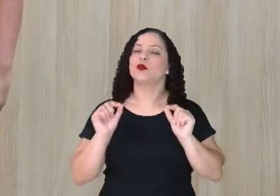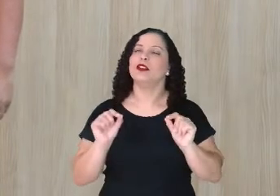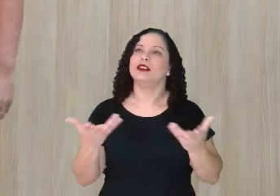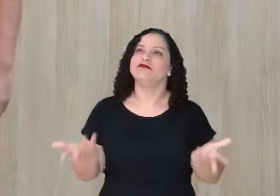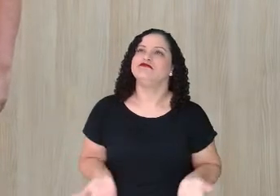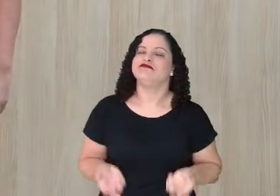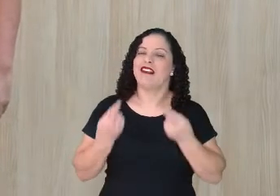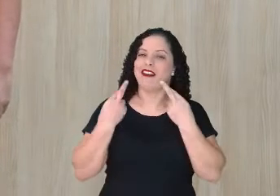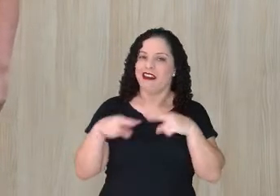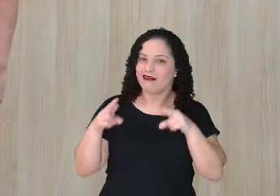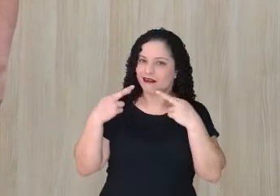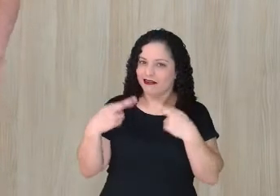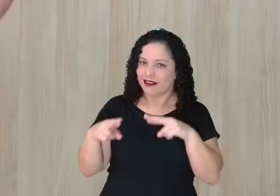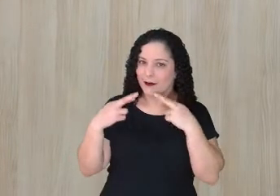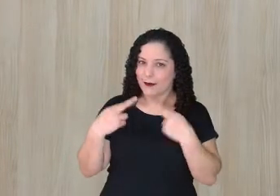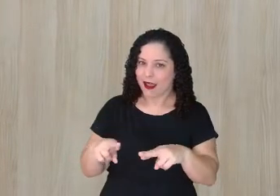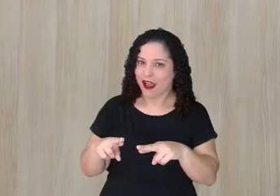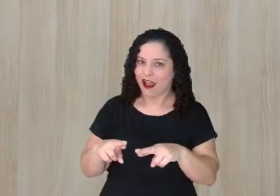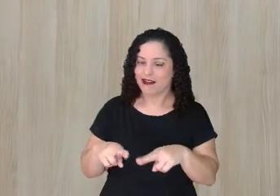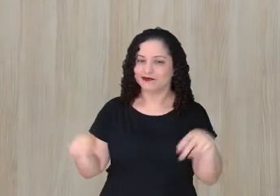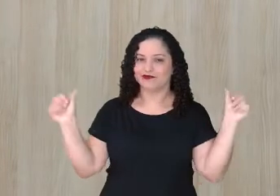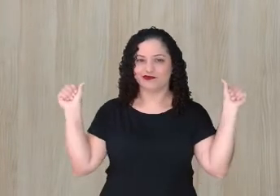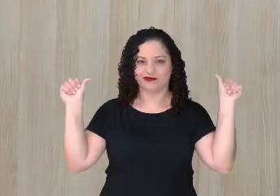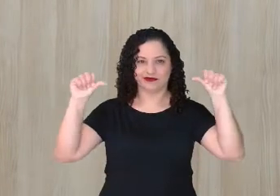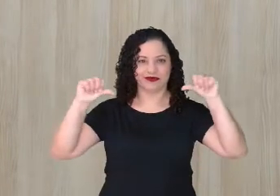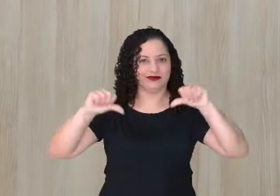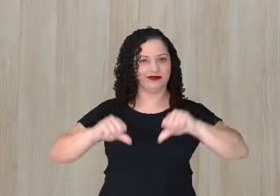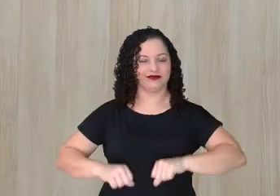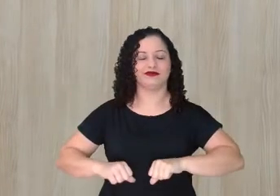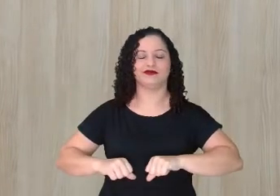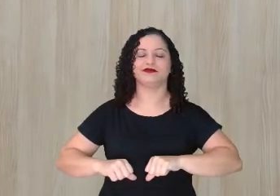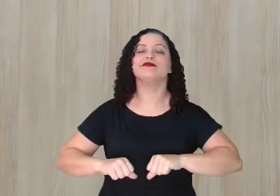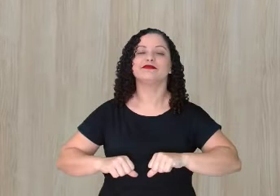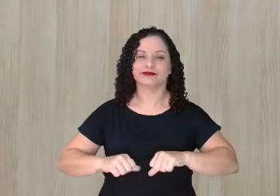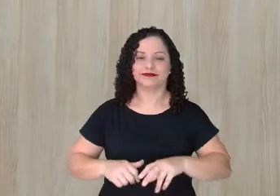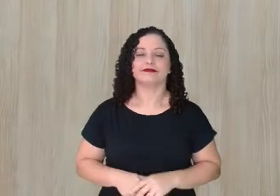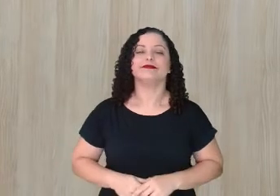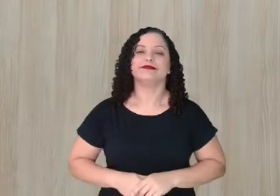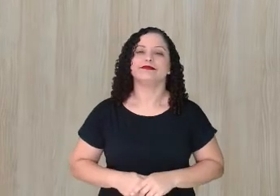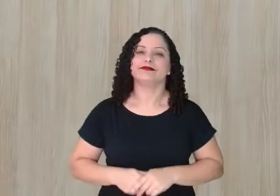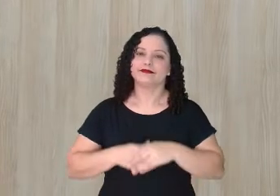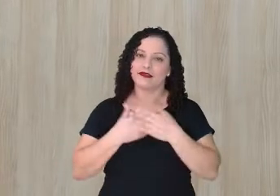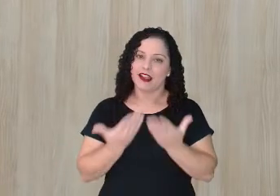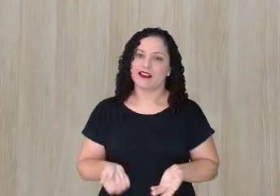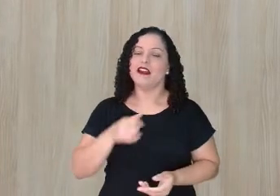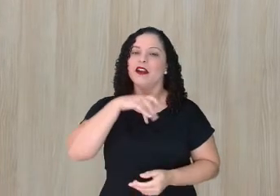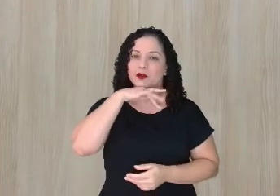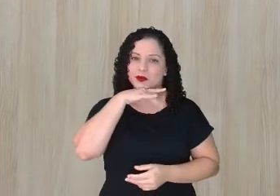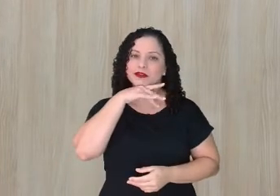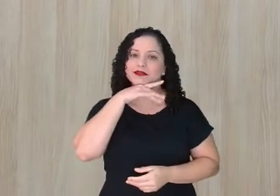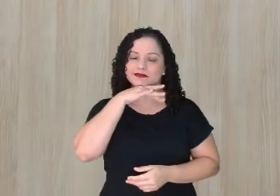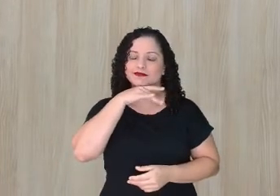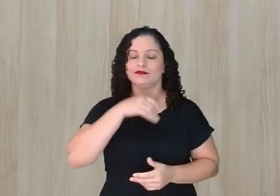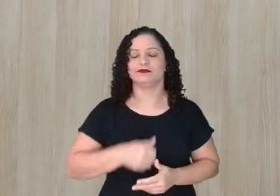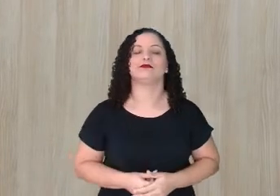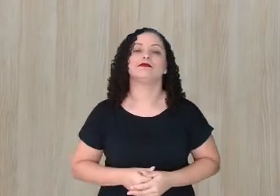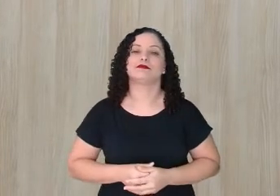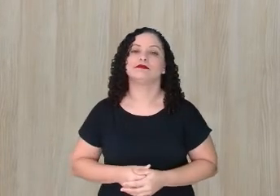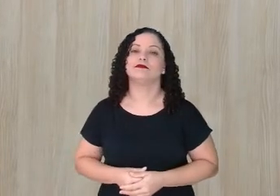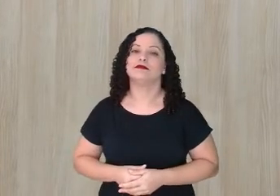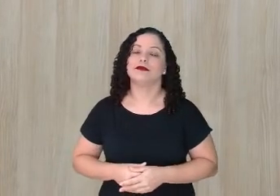reclamar não somou muito. E aí não soma, não é? E